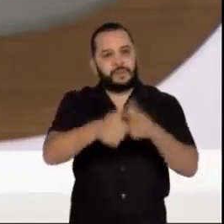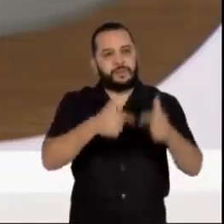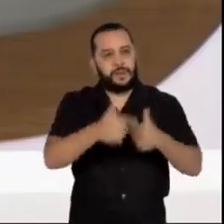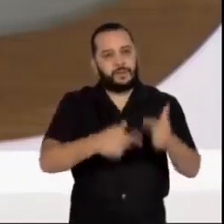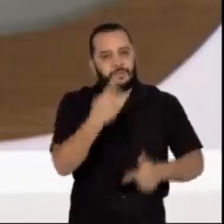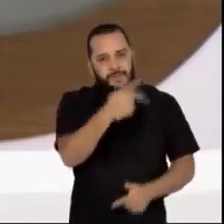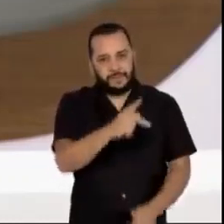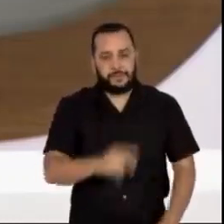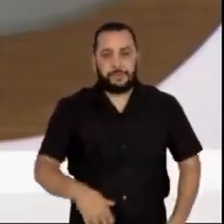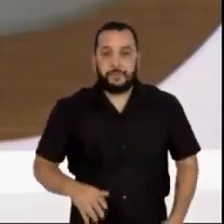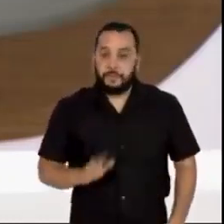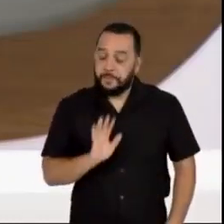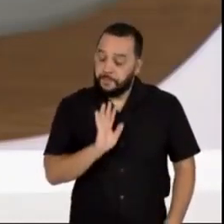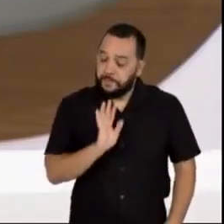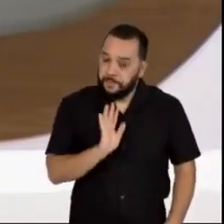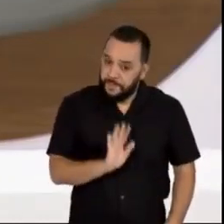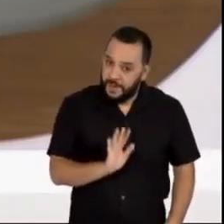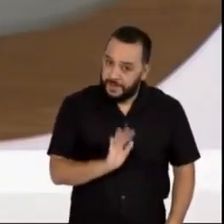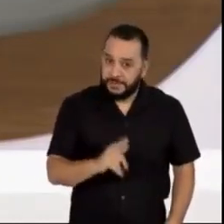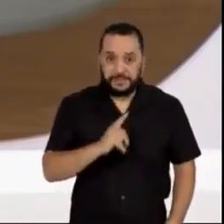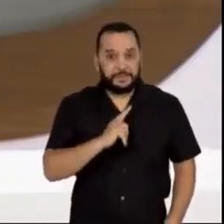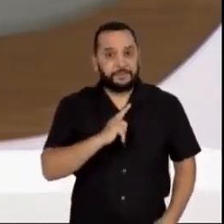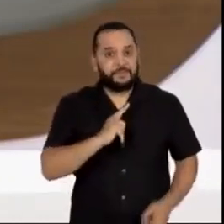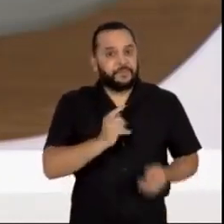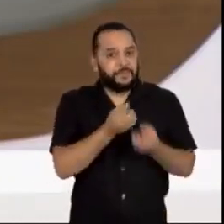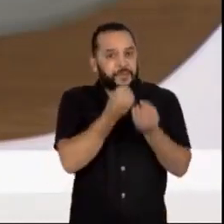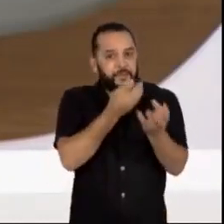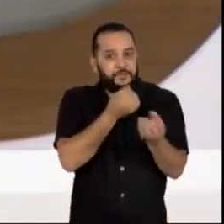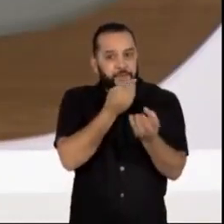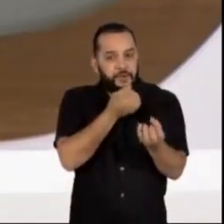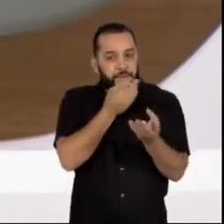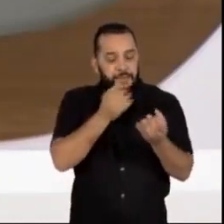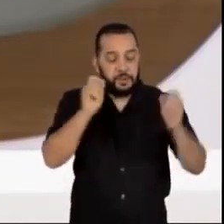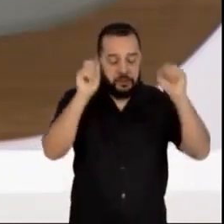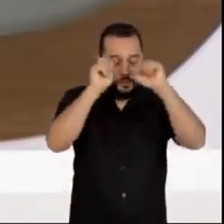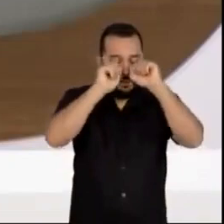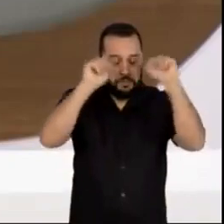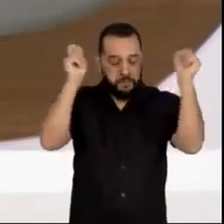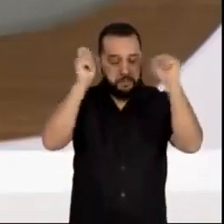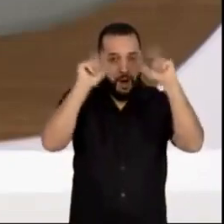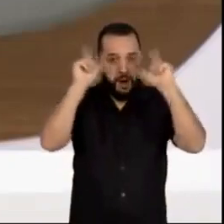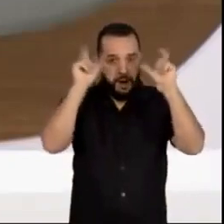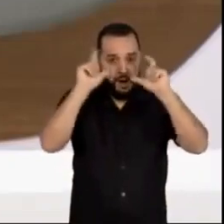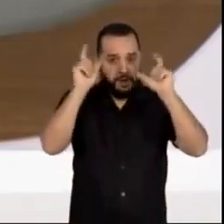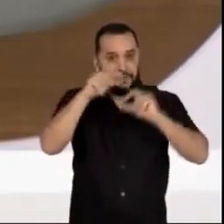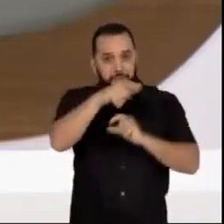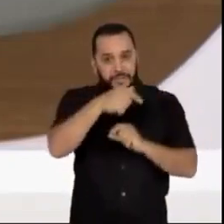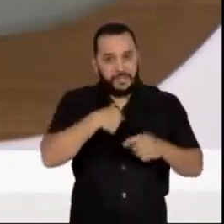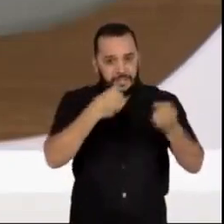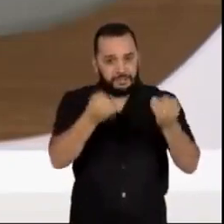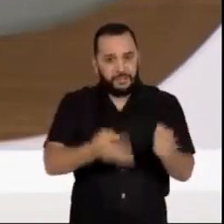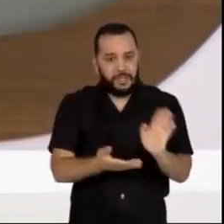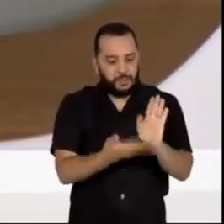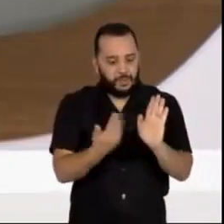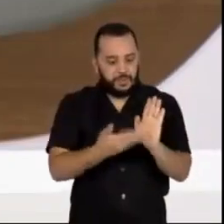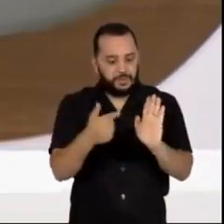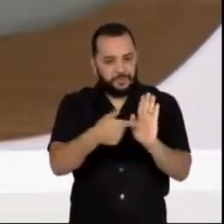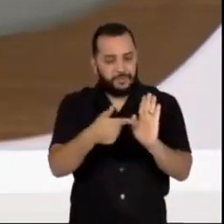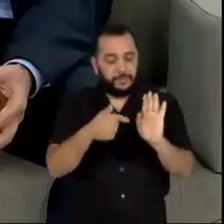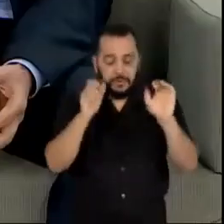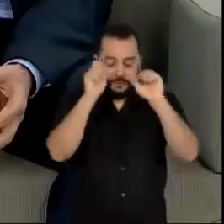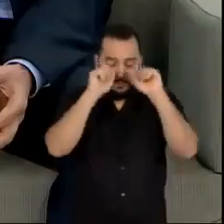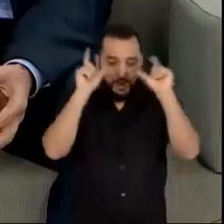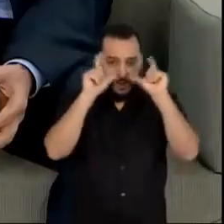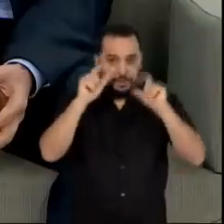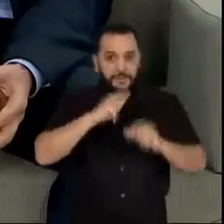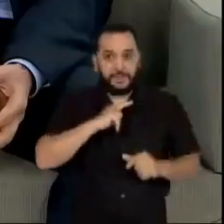e mais das muitas informações chocantes é que você traz nesse livro